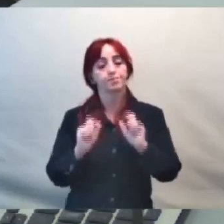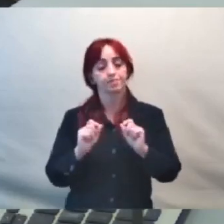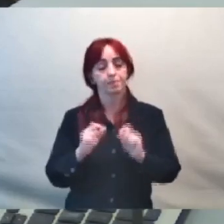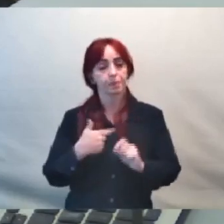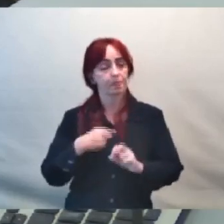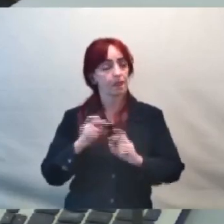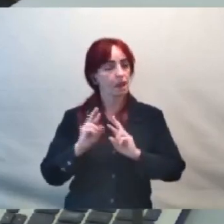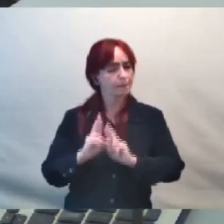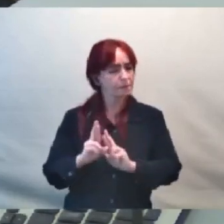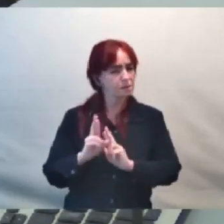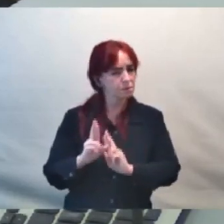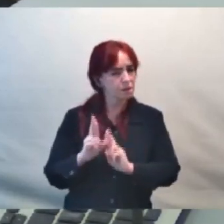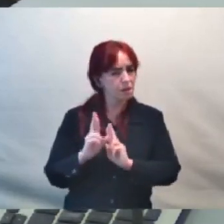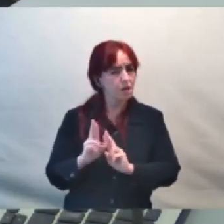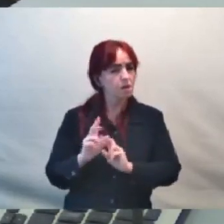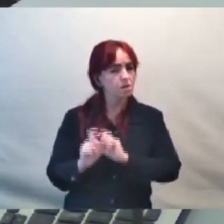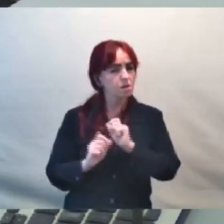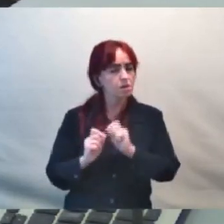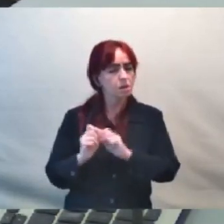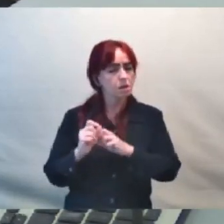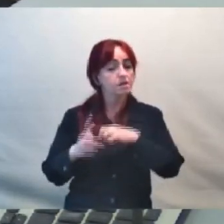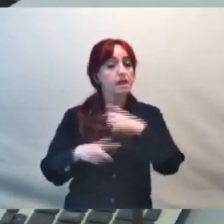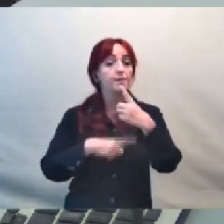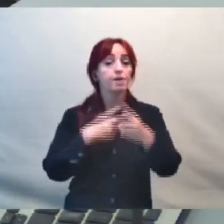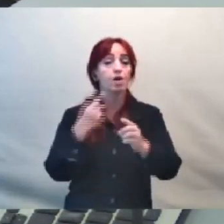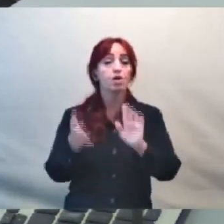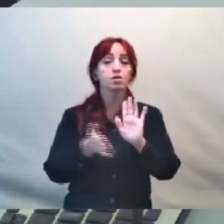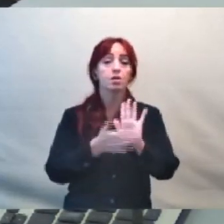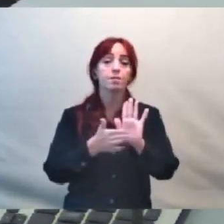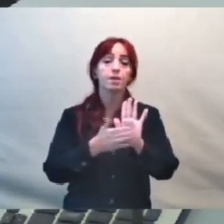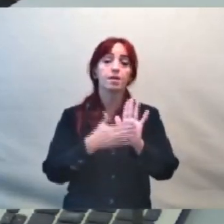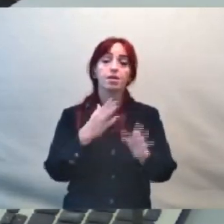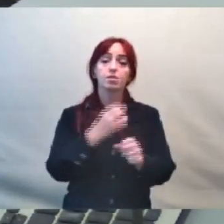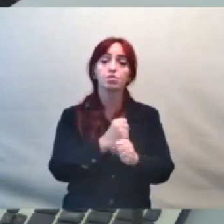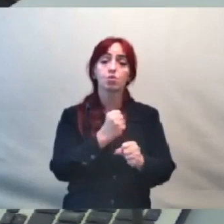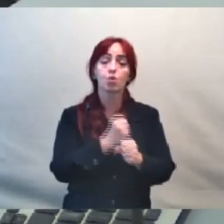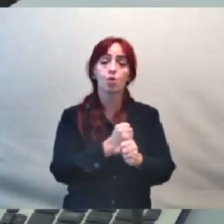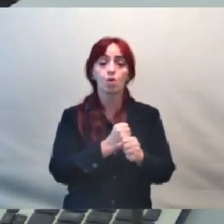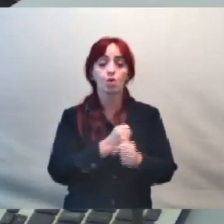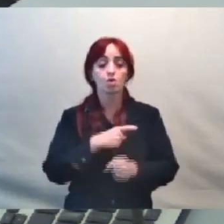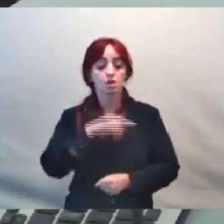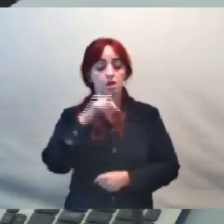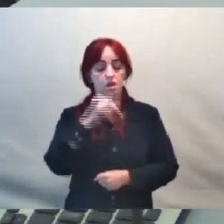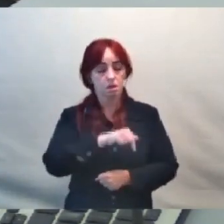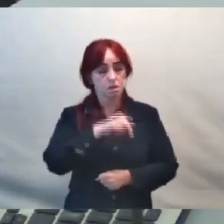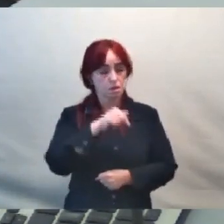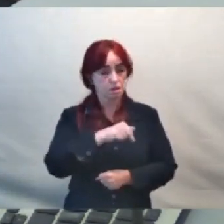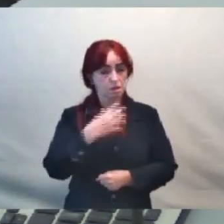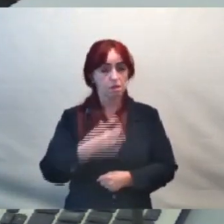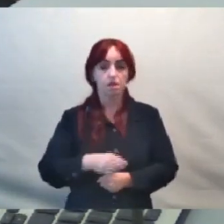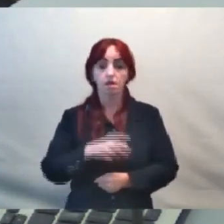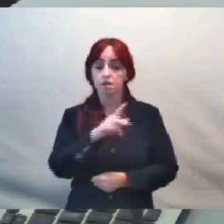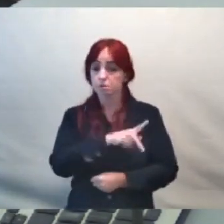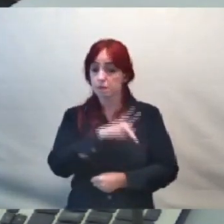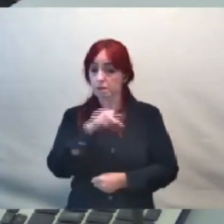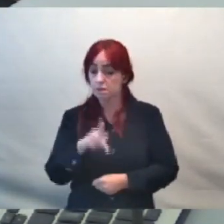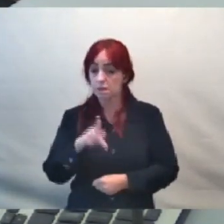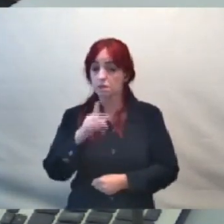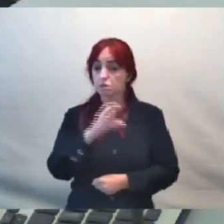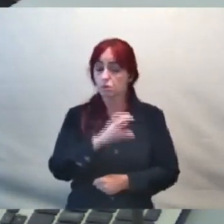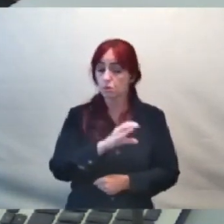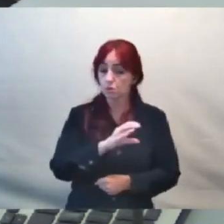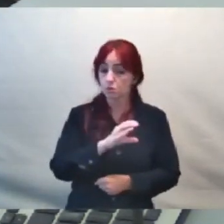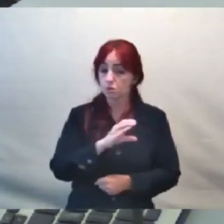é de que, na próxima prestação de contas, nós tenhamos aqui os presidentes dos conselhos